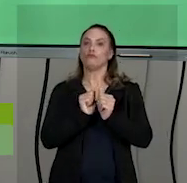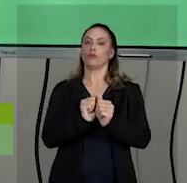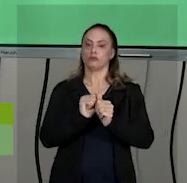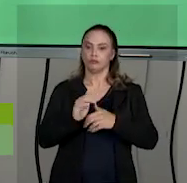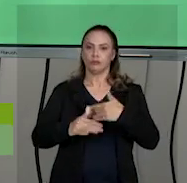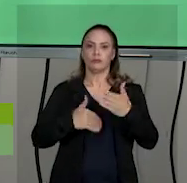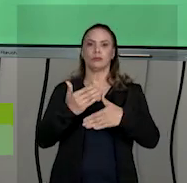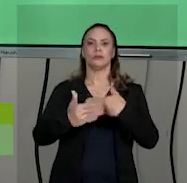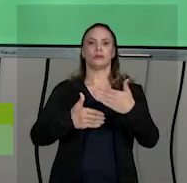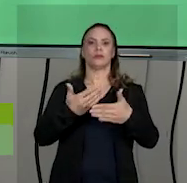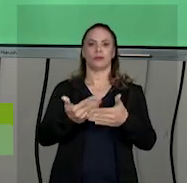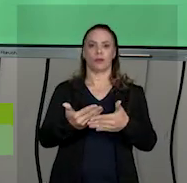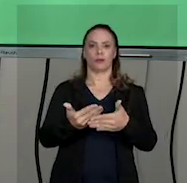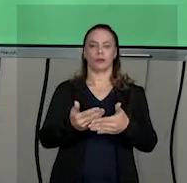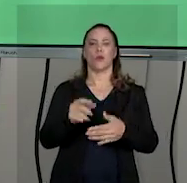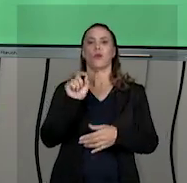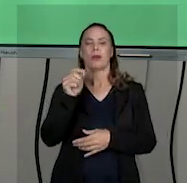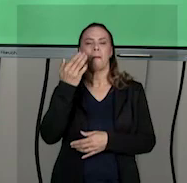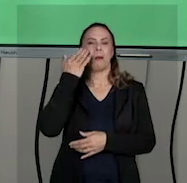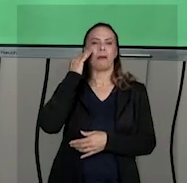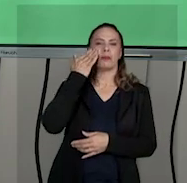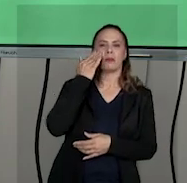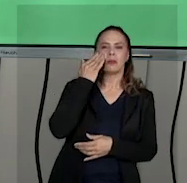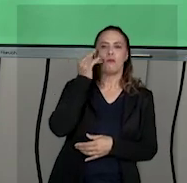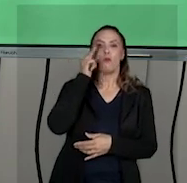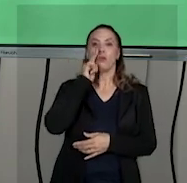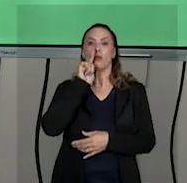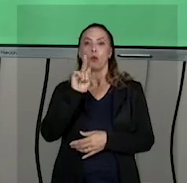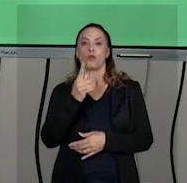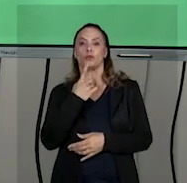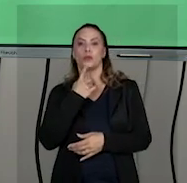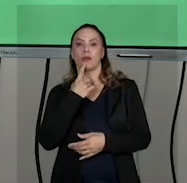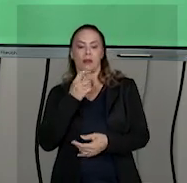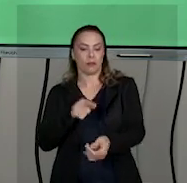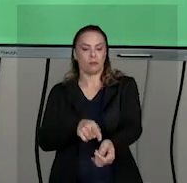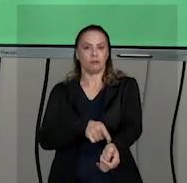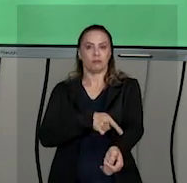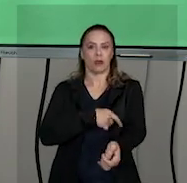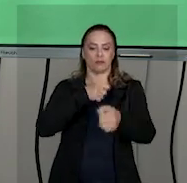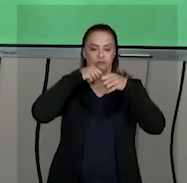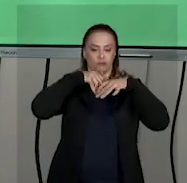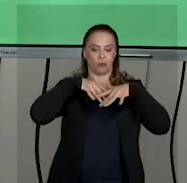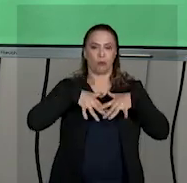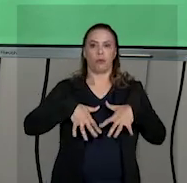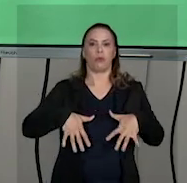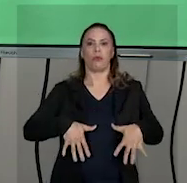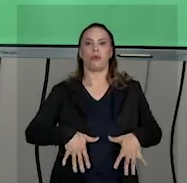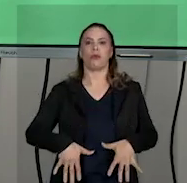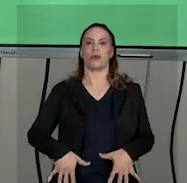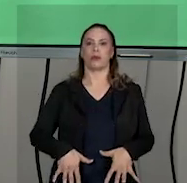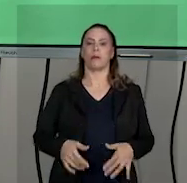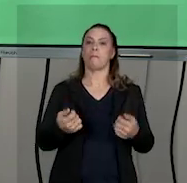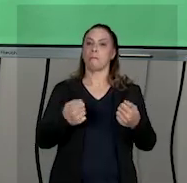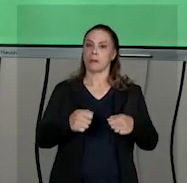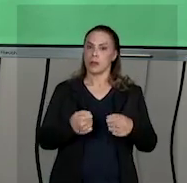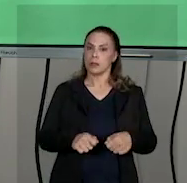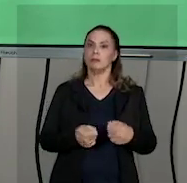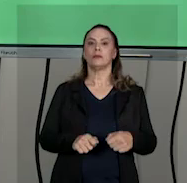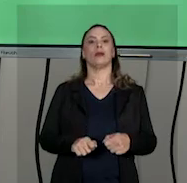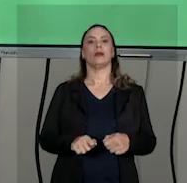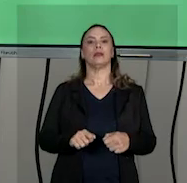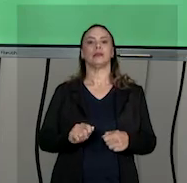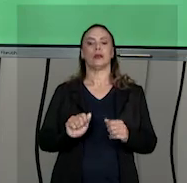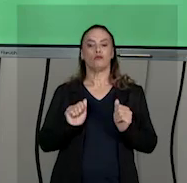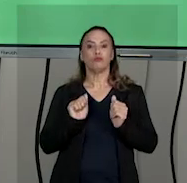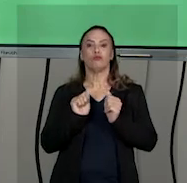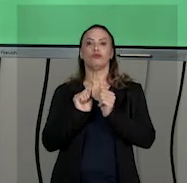o sangue com toda a sua nutrição para o corpo, ambos têm que funcionar direitinho, né, e de